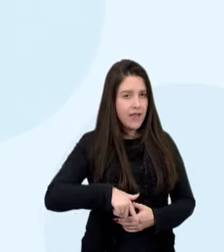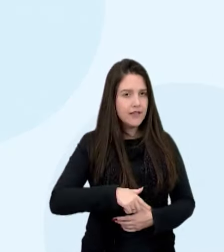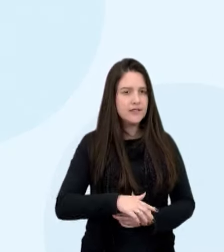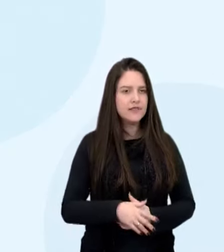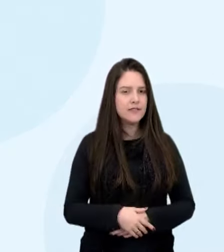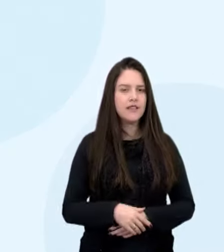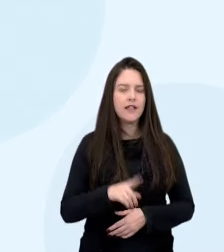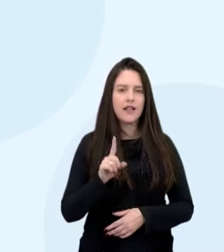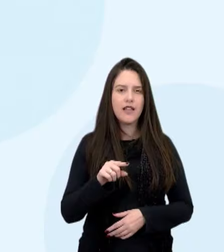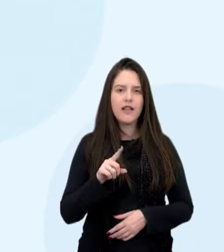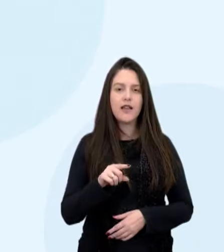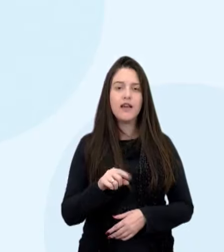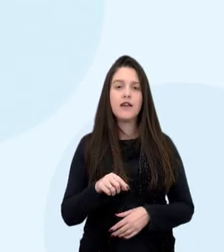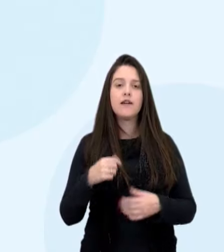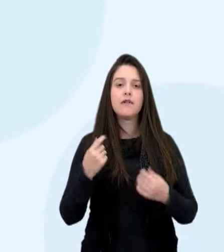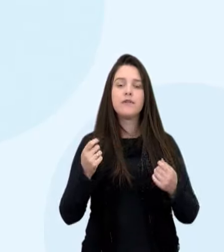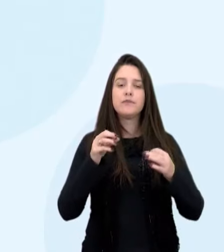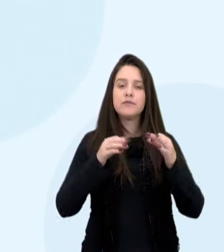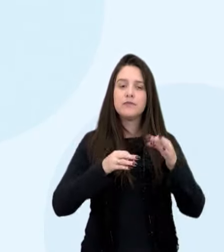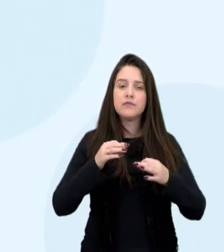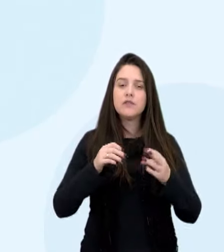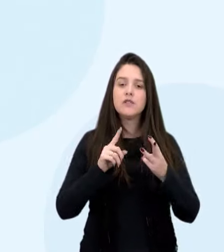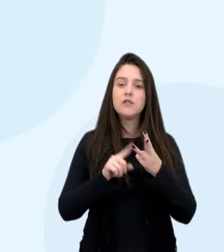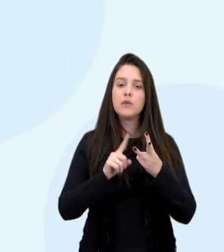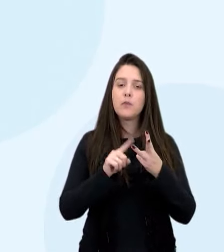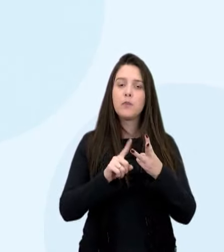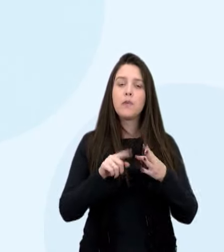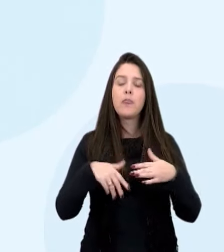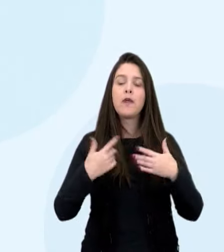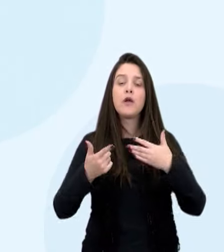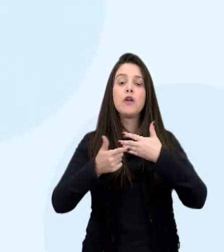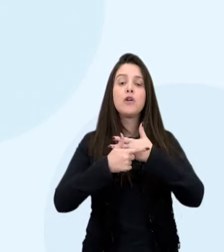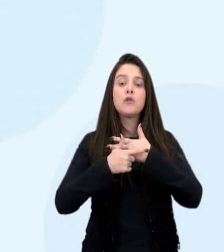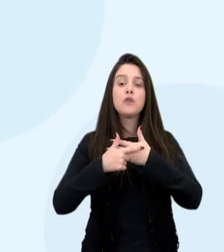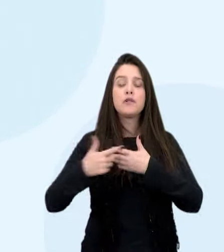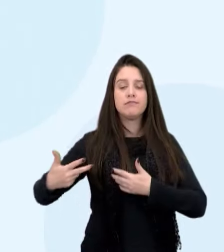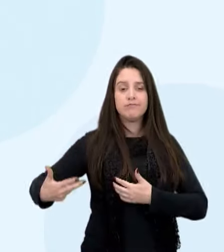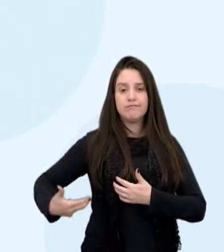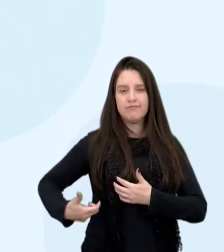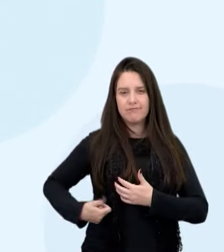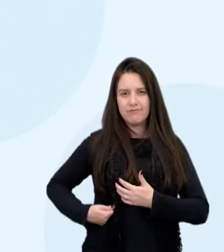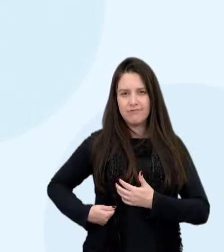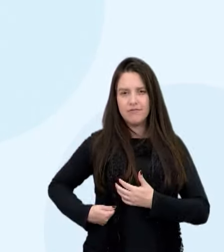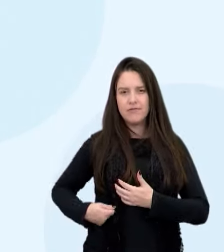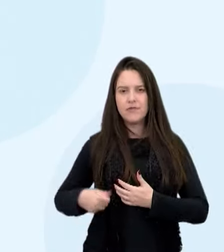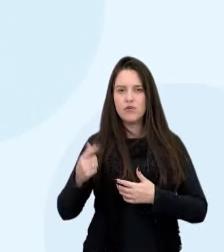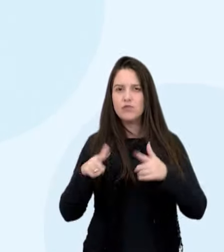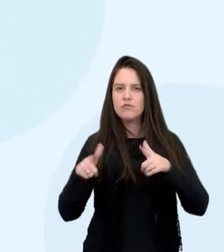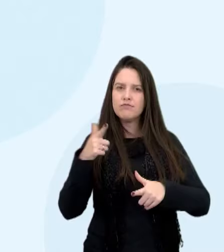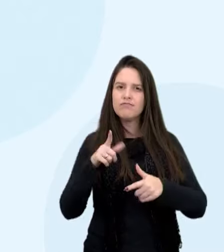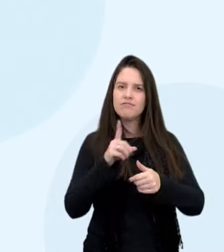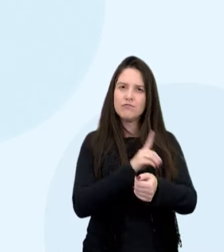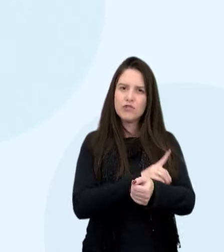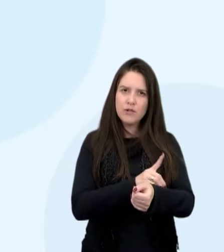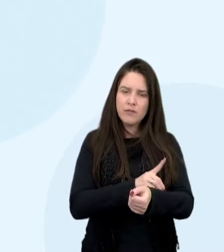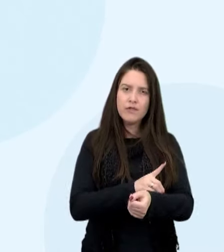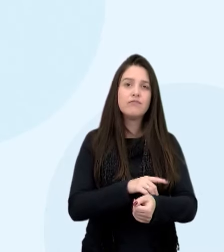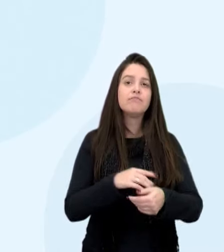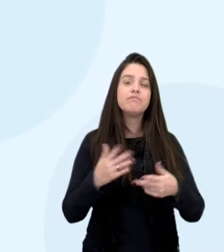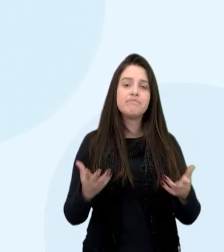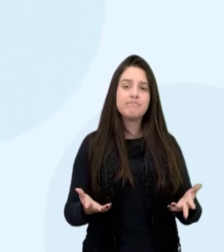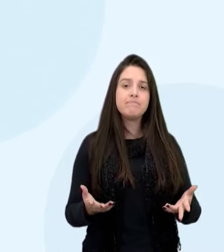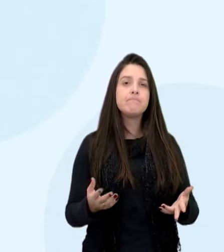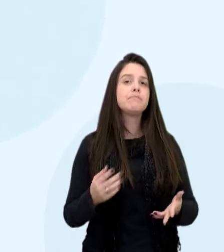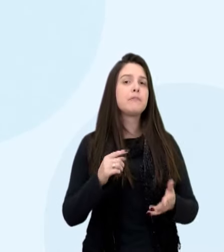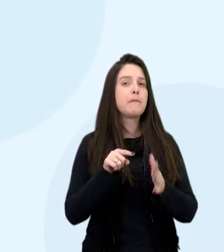comentado, é isso Né? aí. Vamos ficar atentos. E 3, qual o papel da insulina nesses outros casos de diabetes?